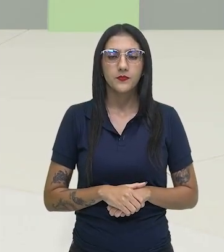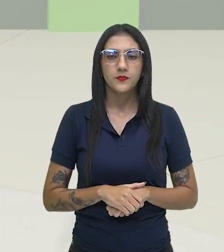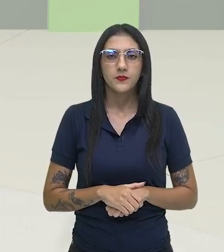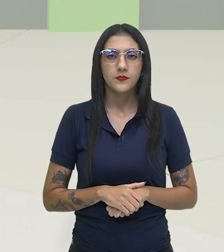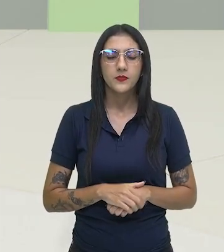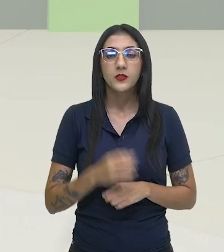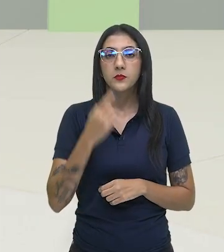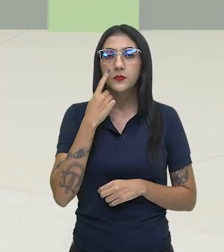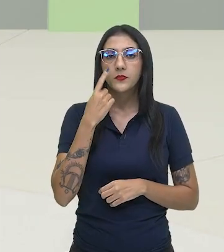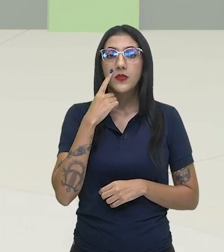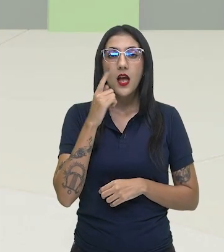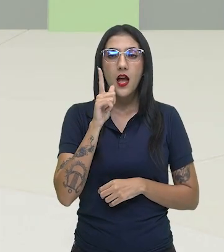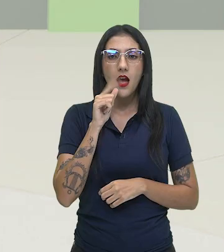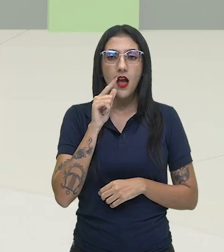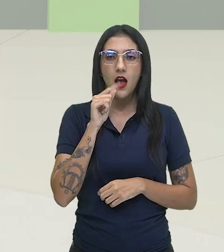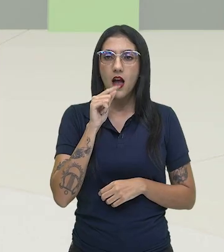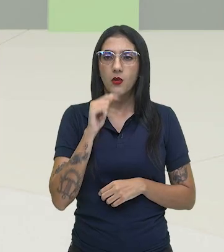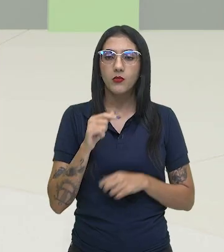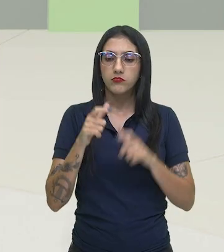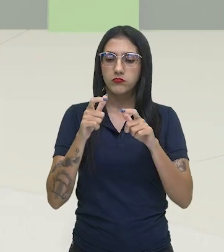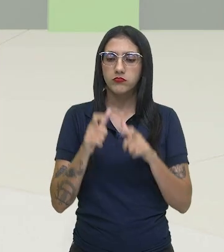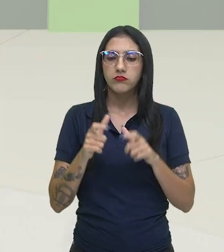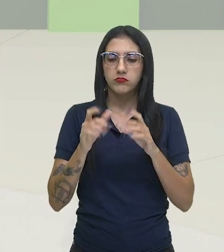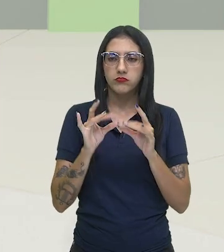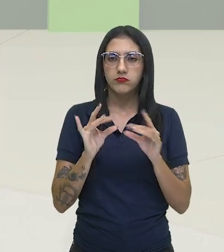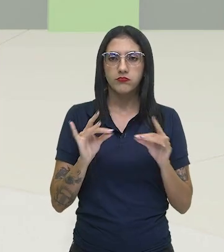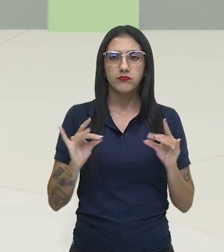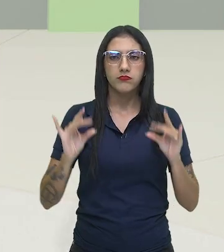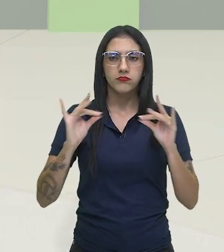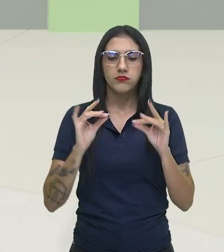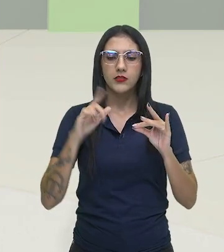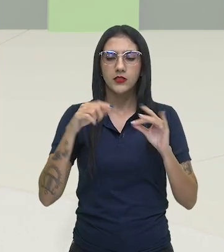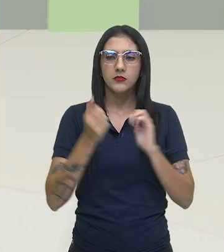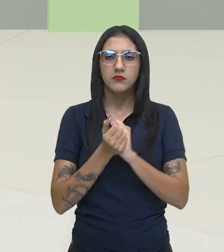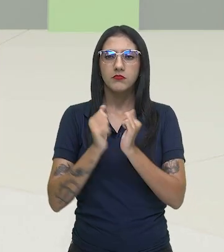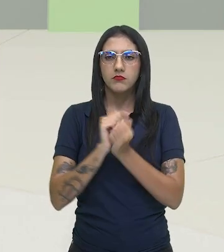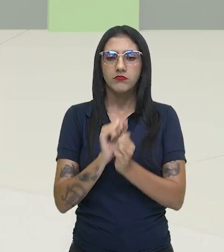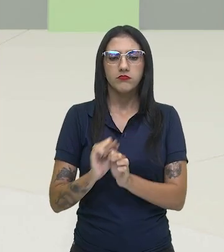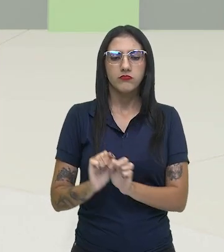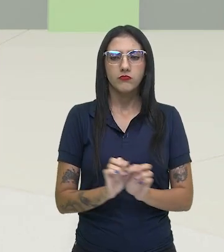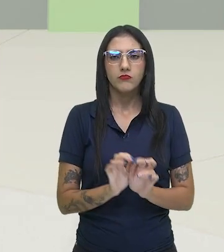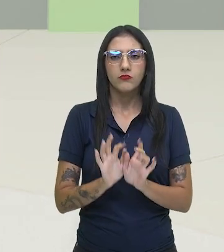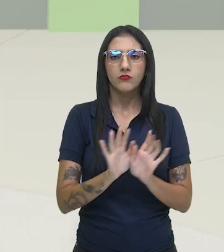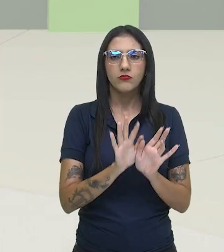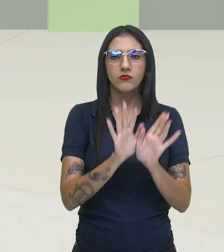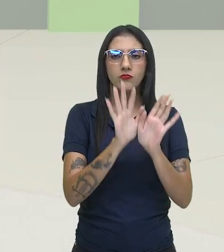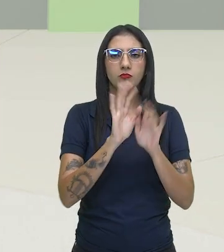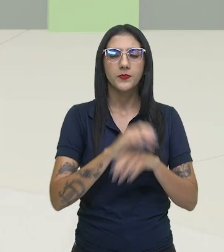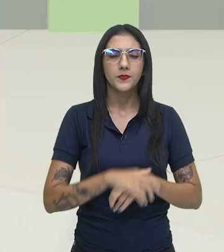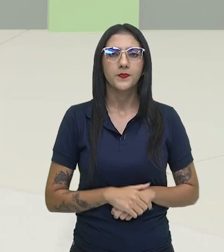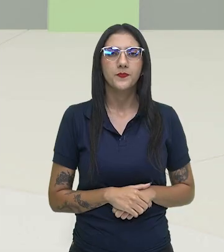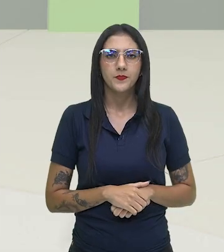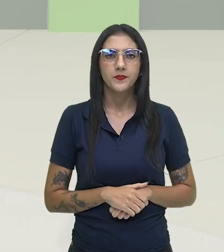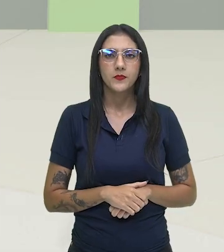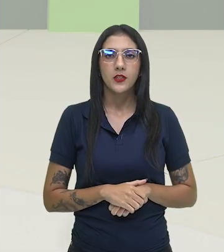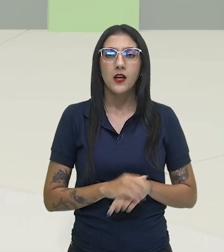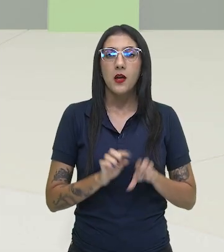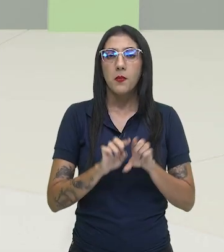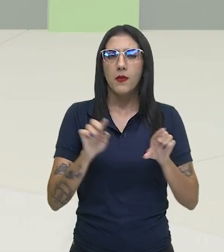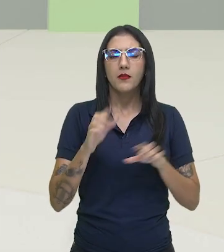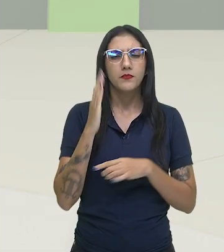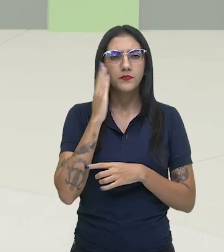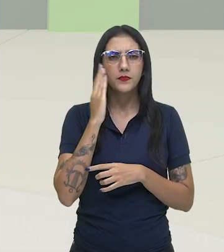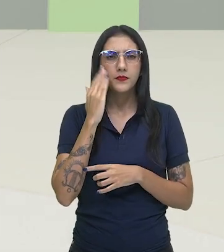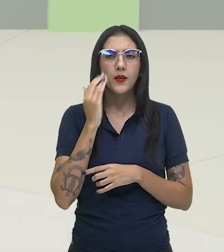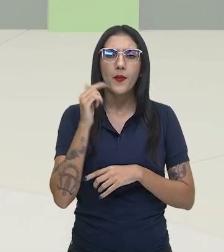a água que está no estado líquido, ela passa para o estado de vapor. Claro que essa